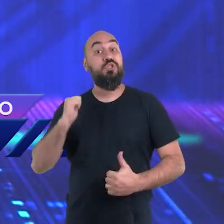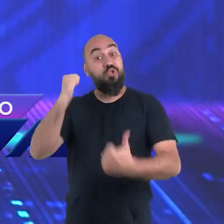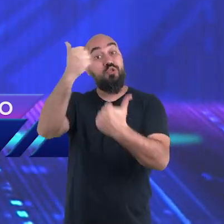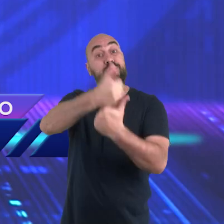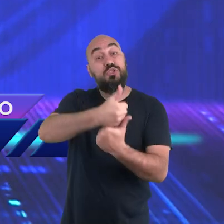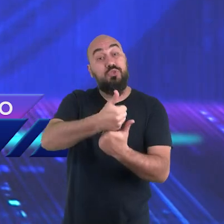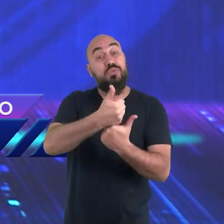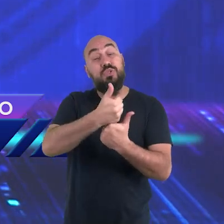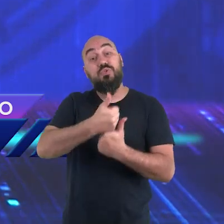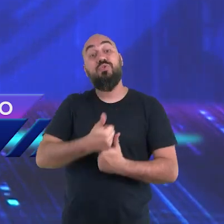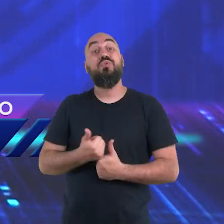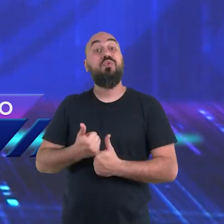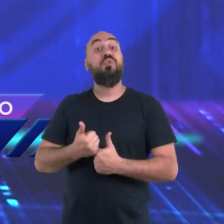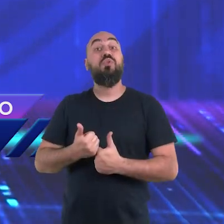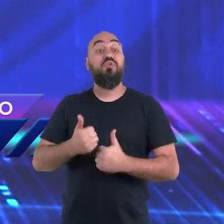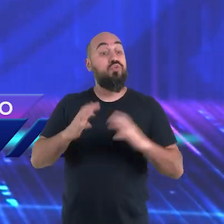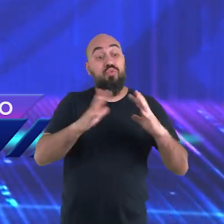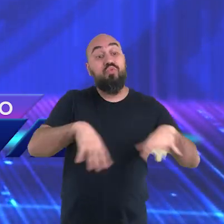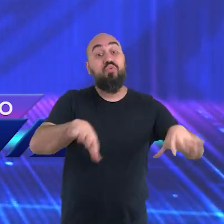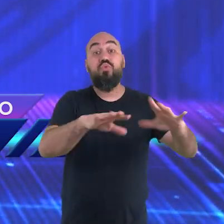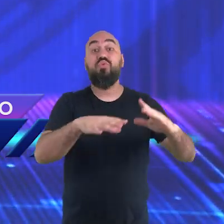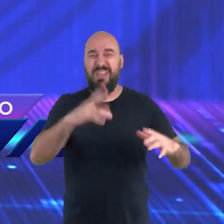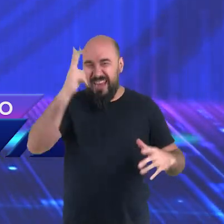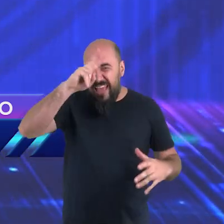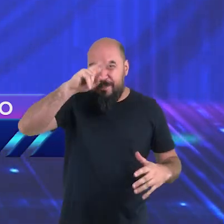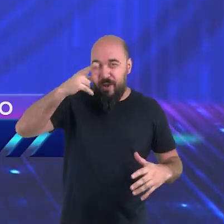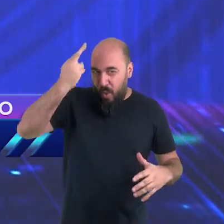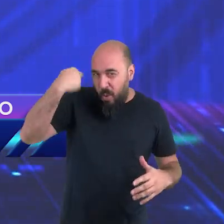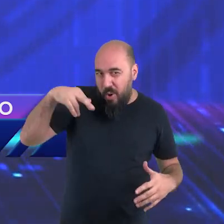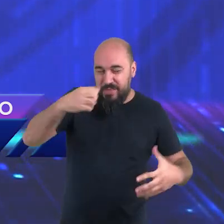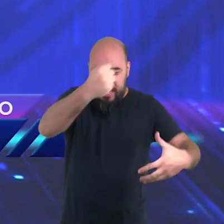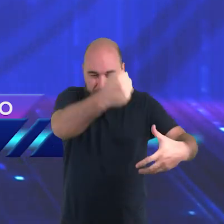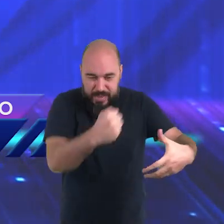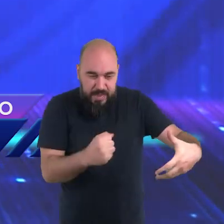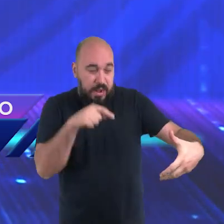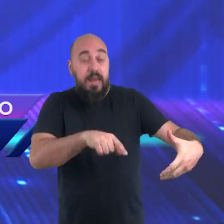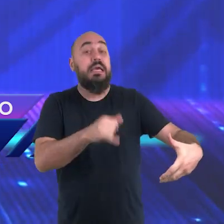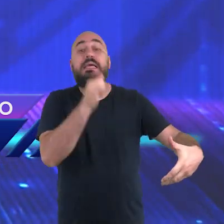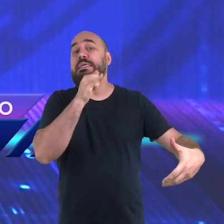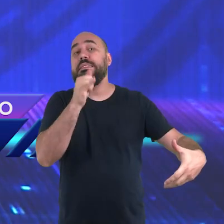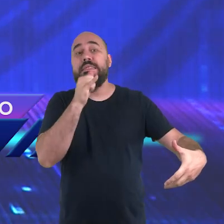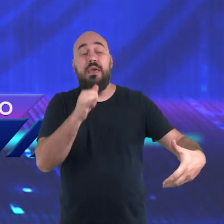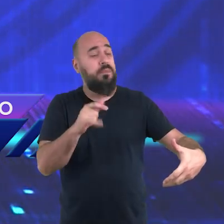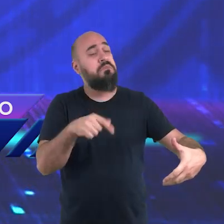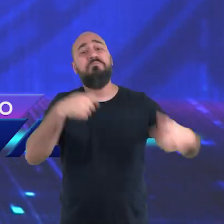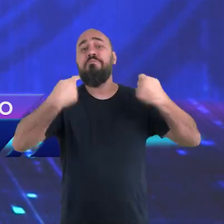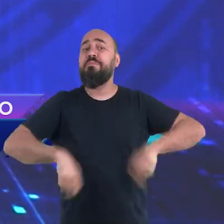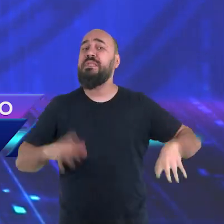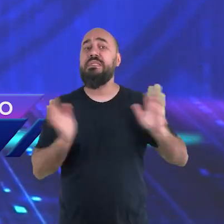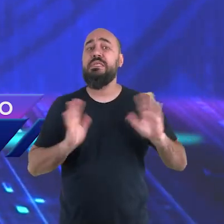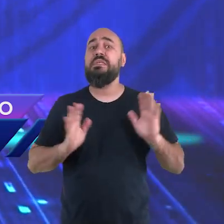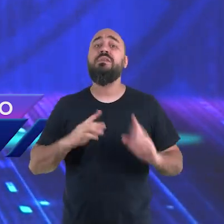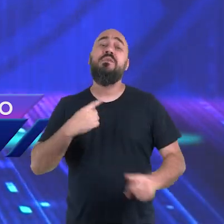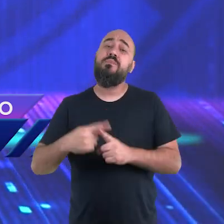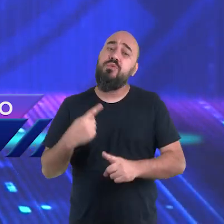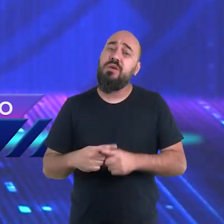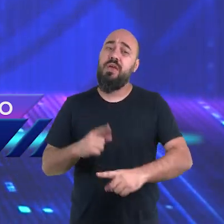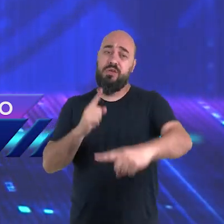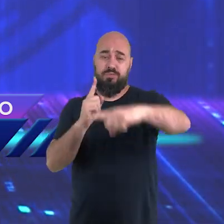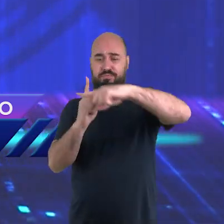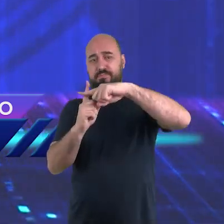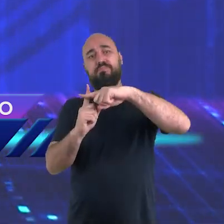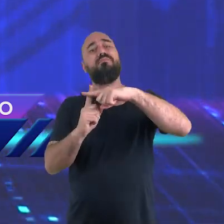dos cordeirinhos que morriam por causa dos pecados da humanidade. Este santuário perdeu o seu